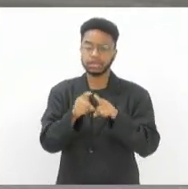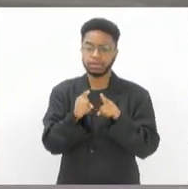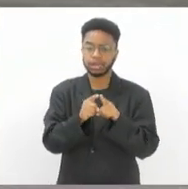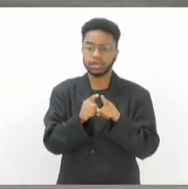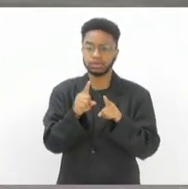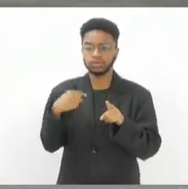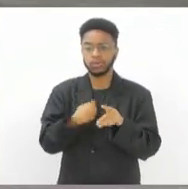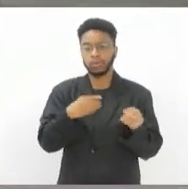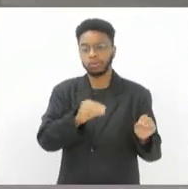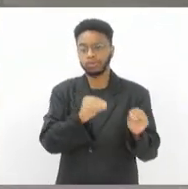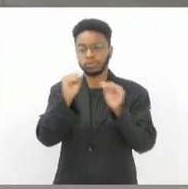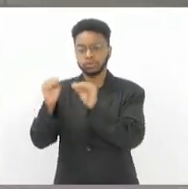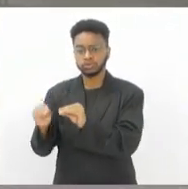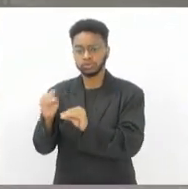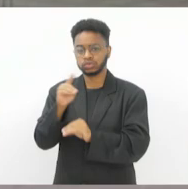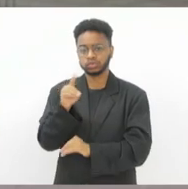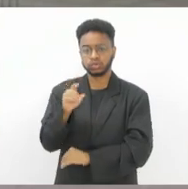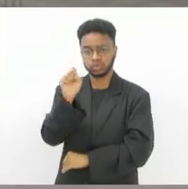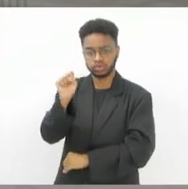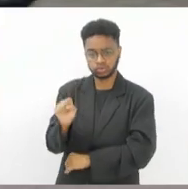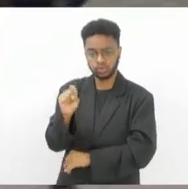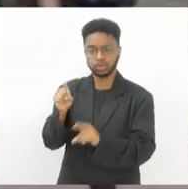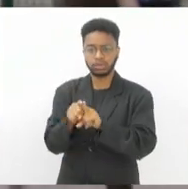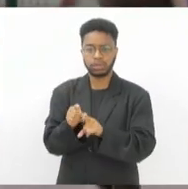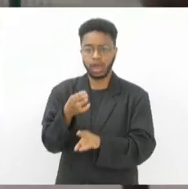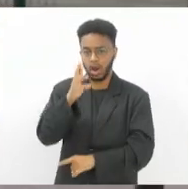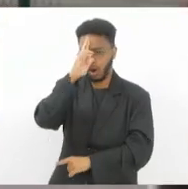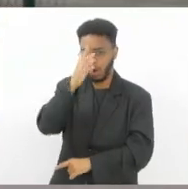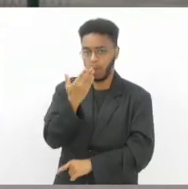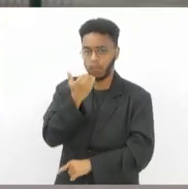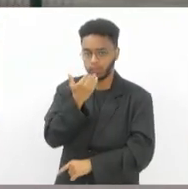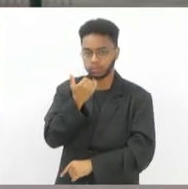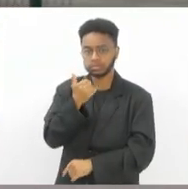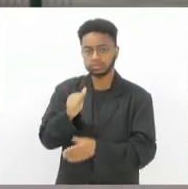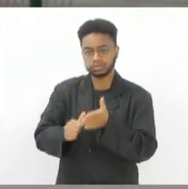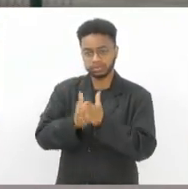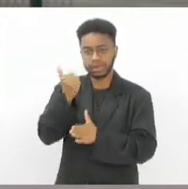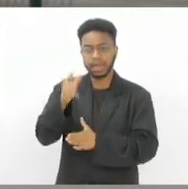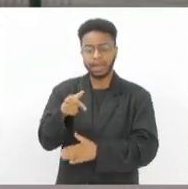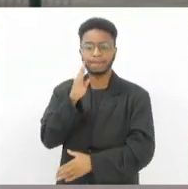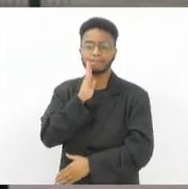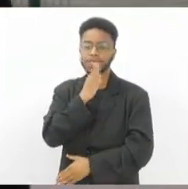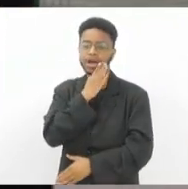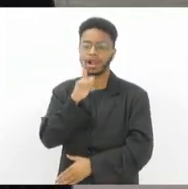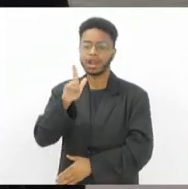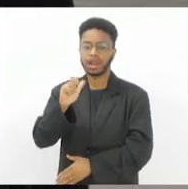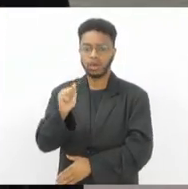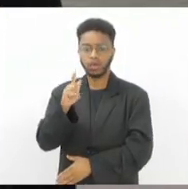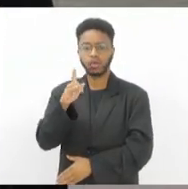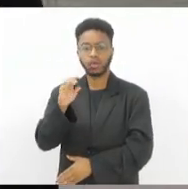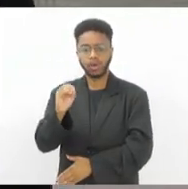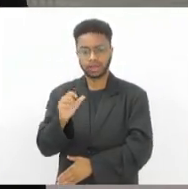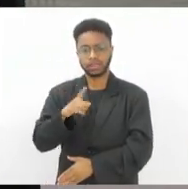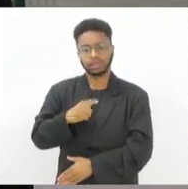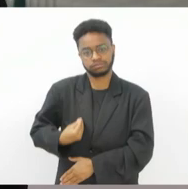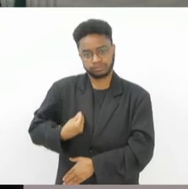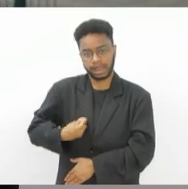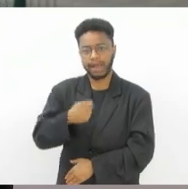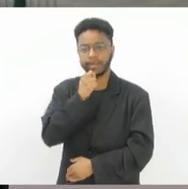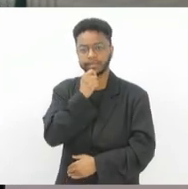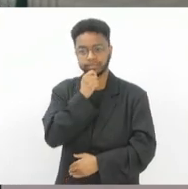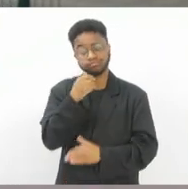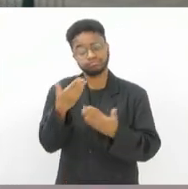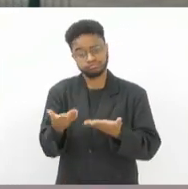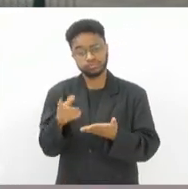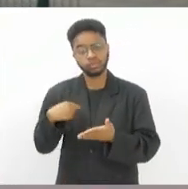Sul. Almoçamos aqui, o primeiro almoço foi no Bar Lagoa, que ainda existe até hoje. Então